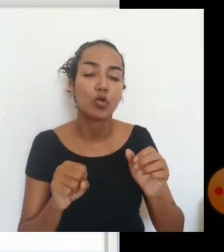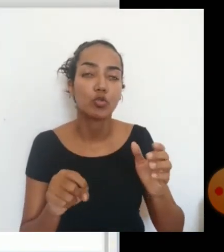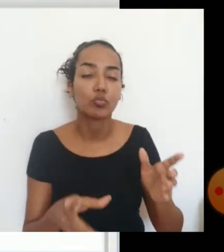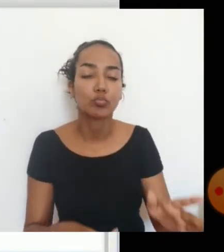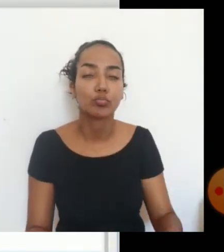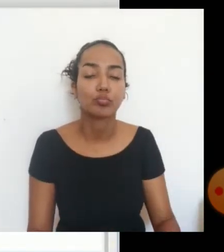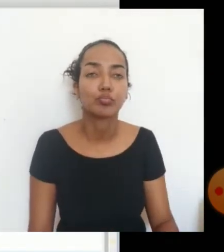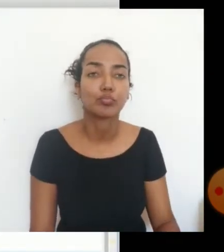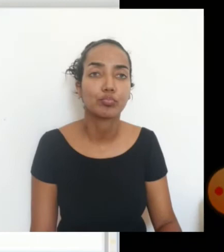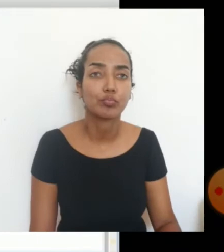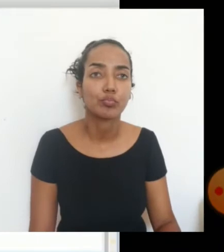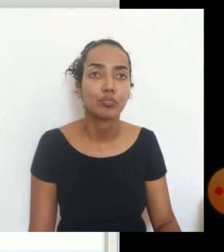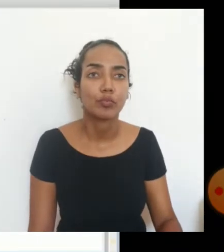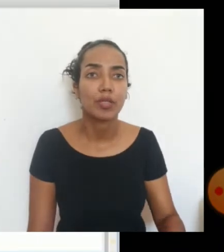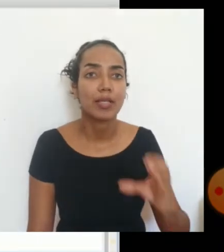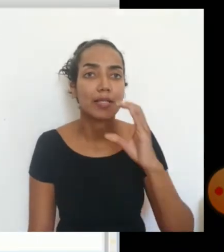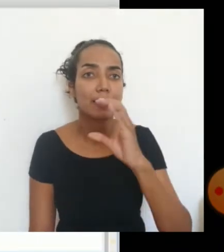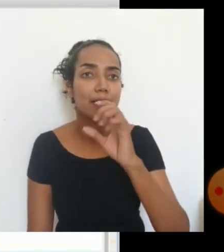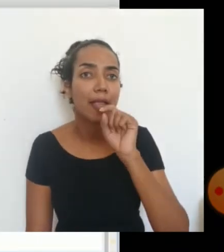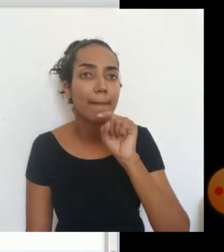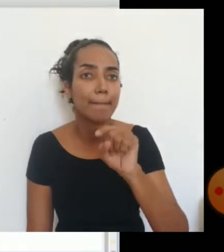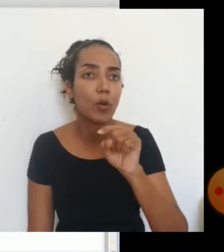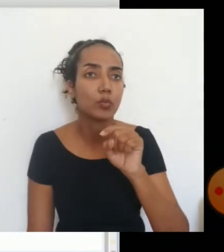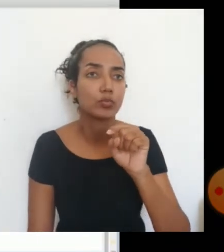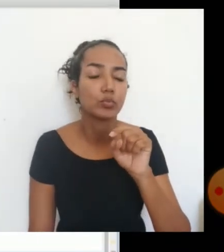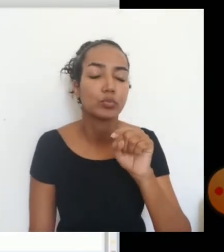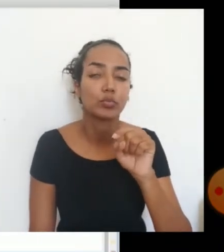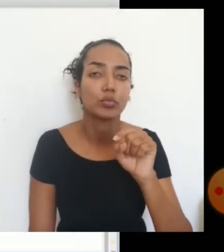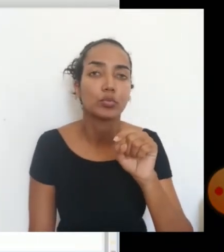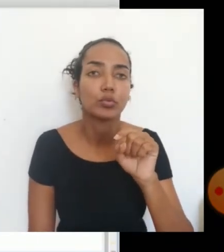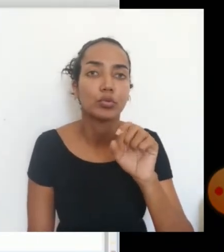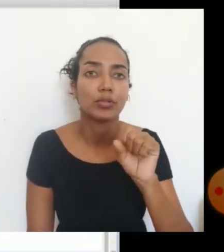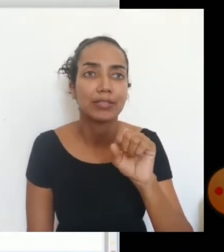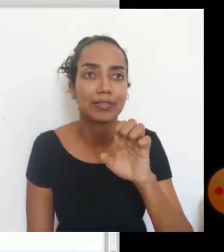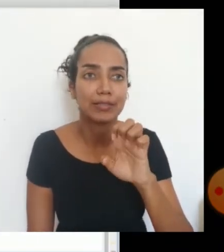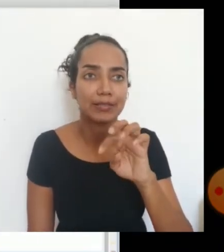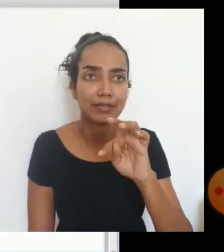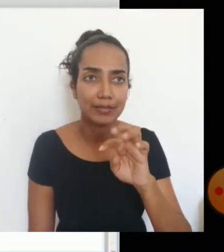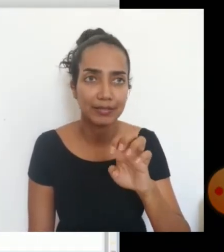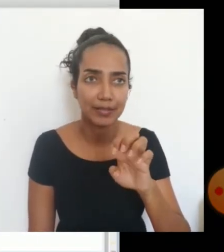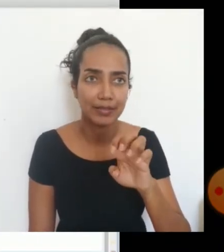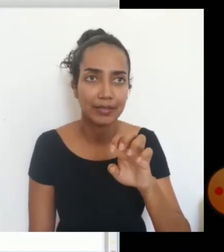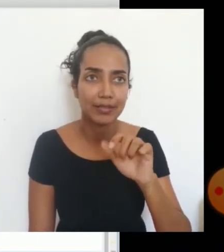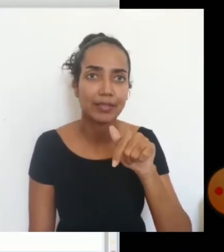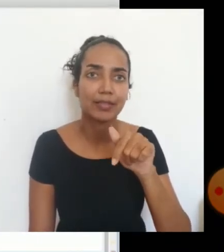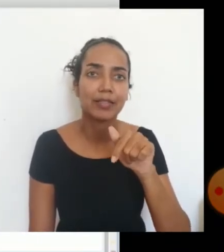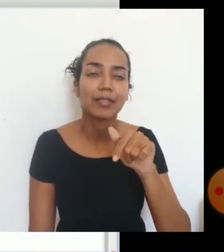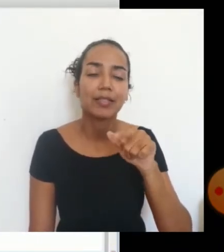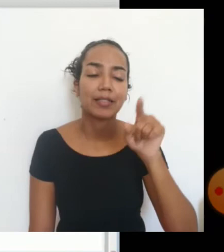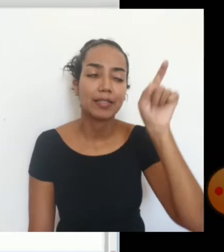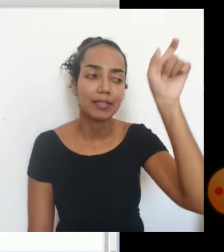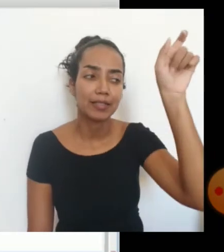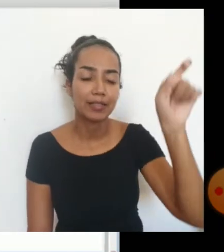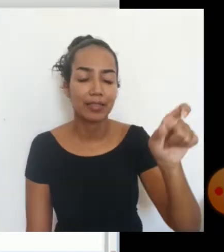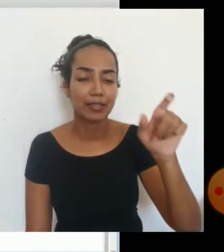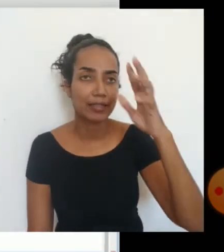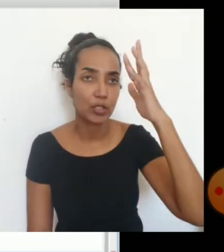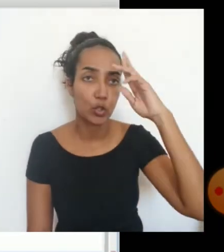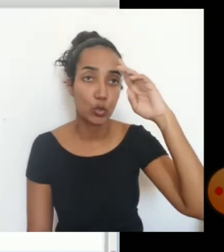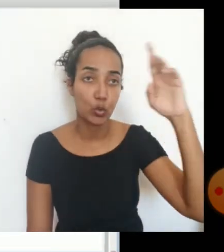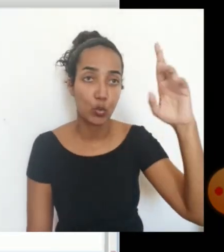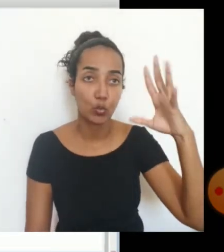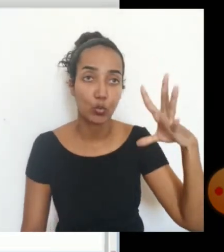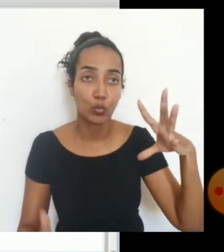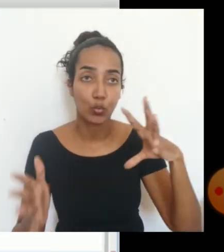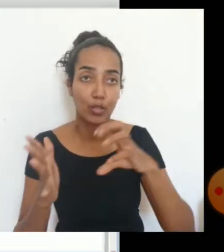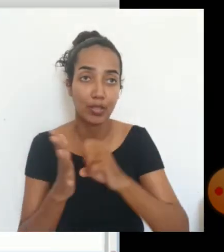c.setTitular para informar quem é o titular da minha conta e passar José como